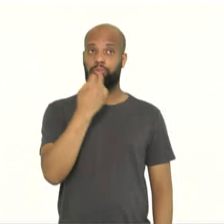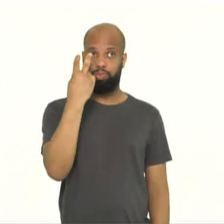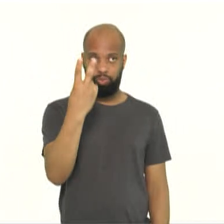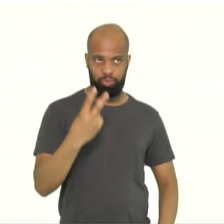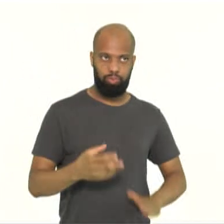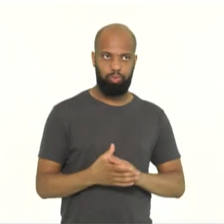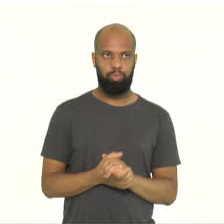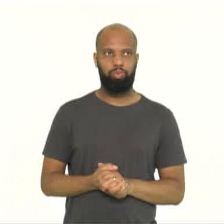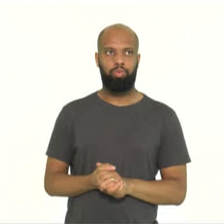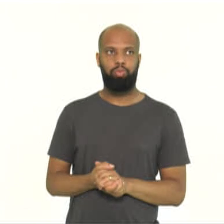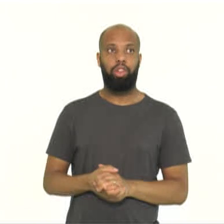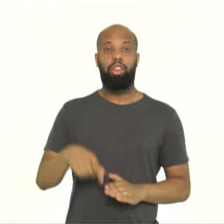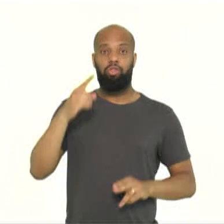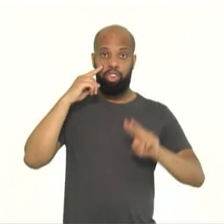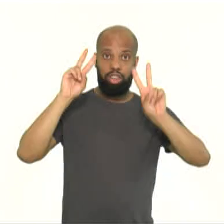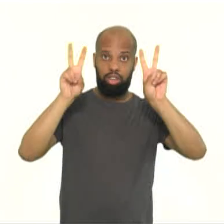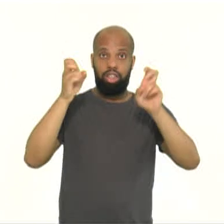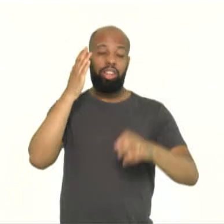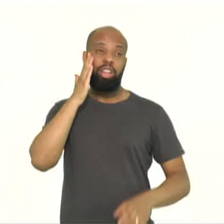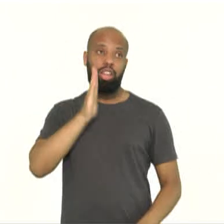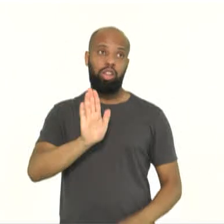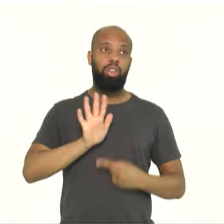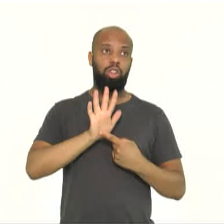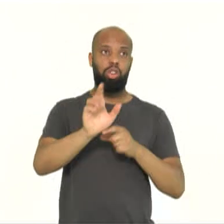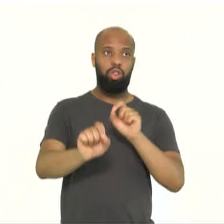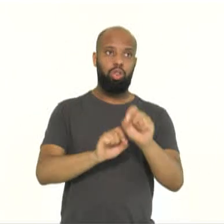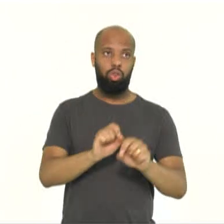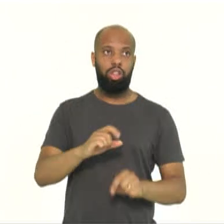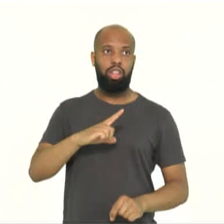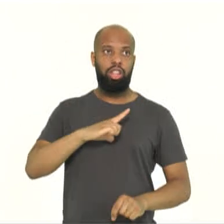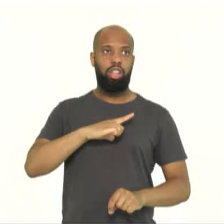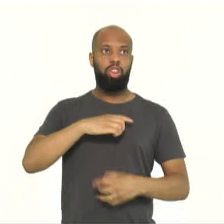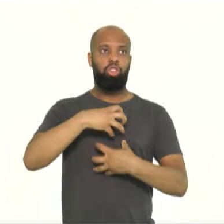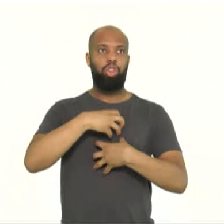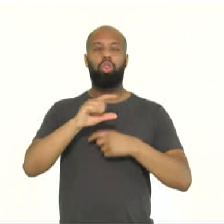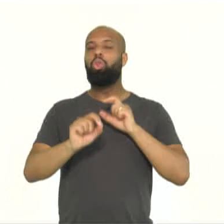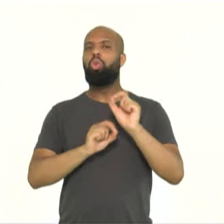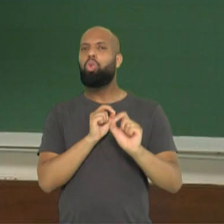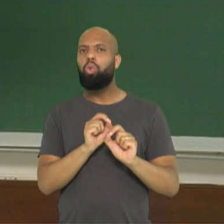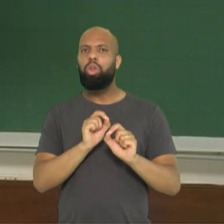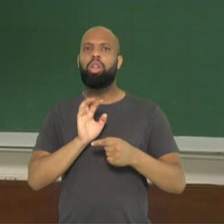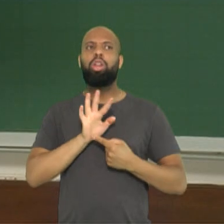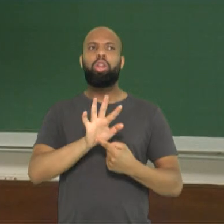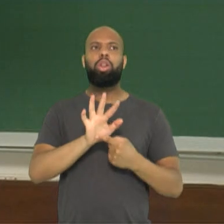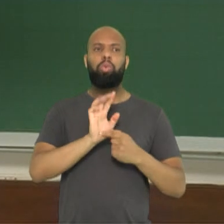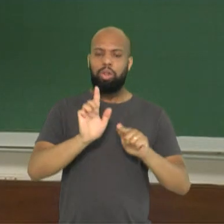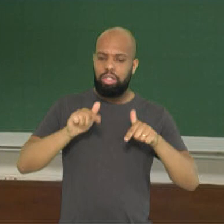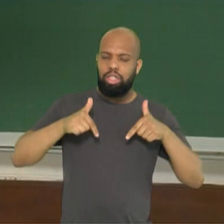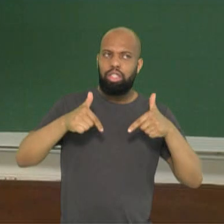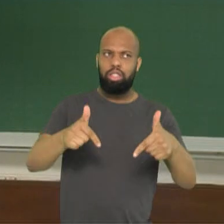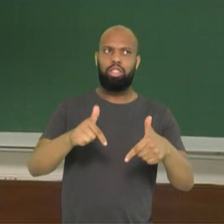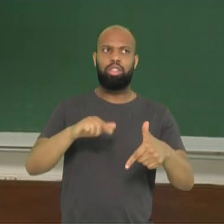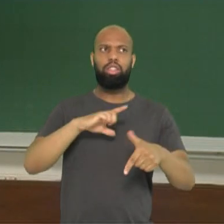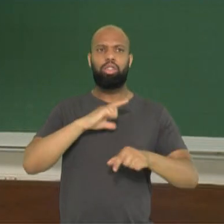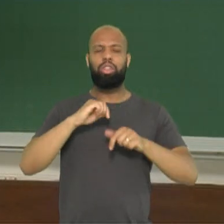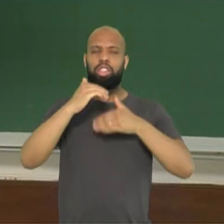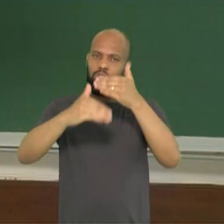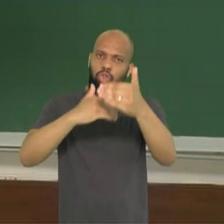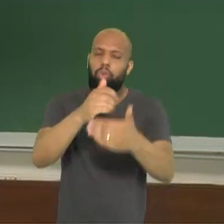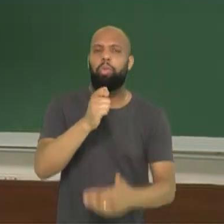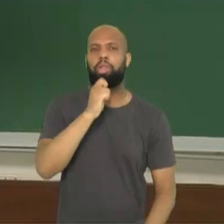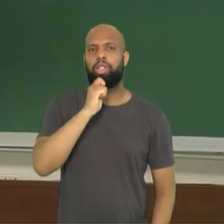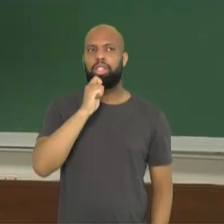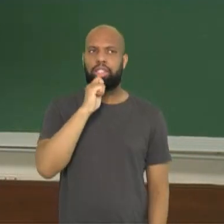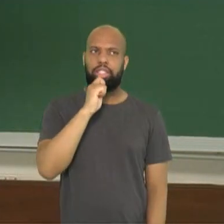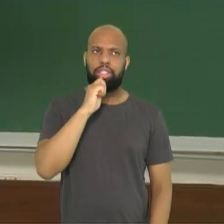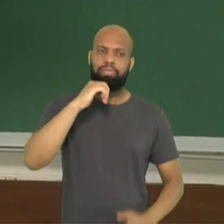estou vivendo indica que a ação está em desenvolvimento, indica que a ação está em desenvolvimento, que